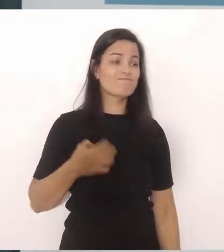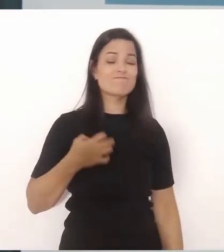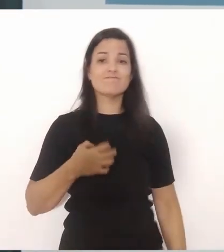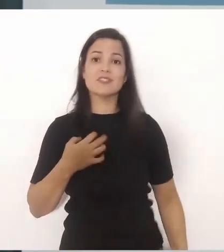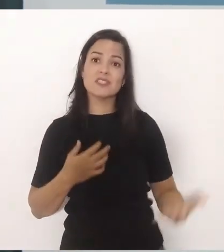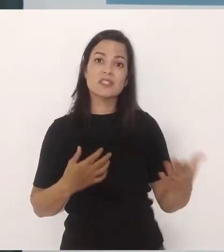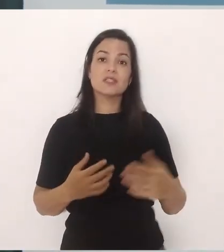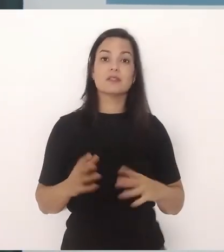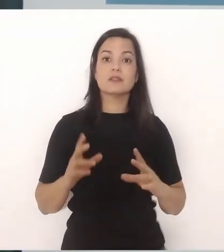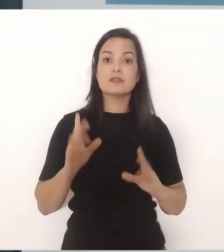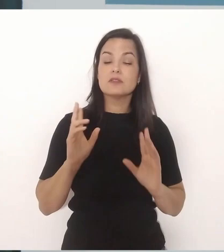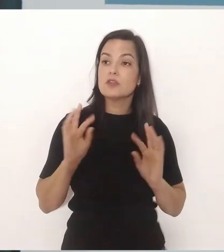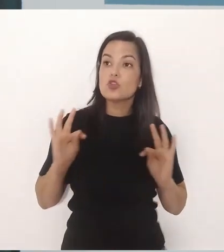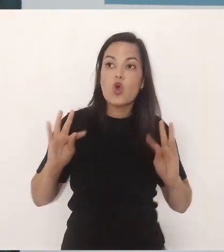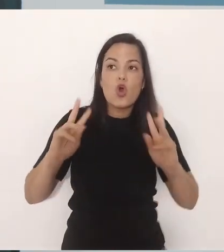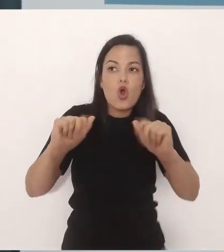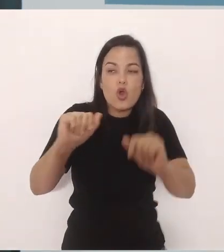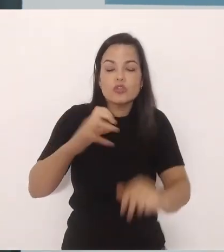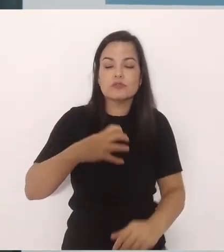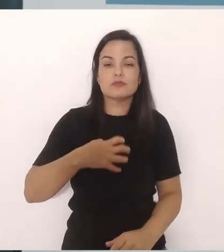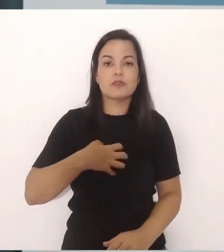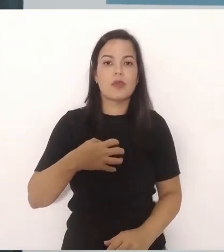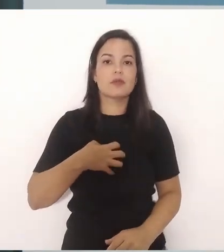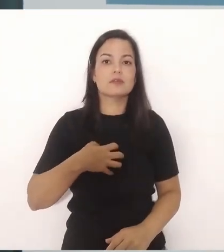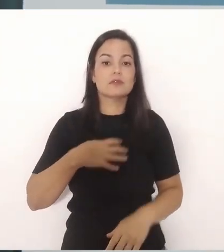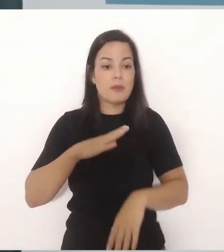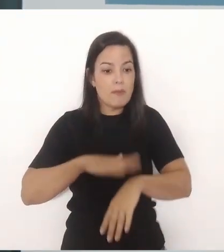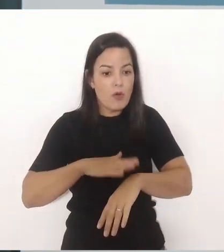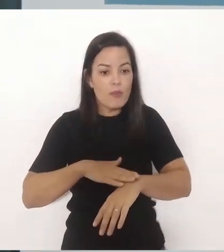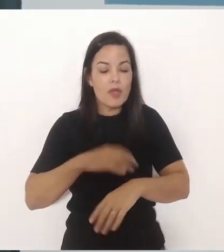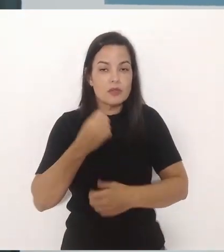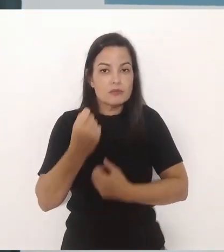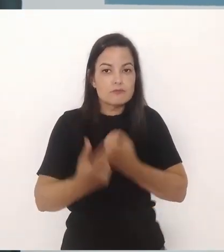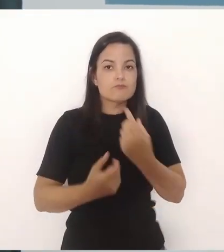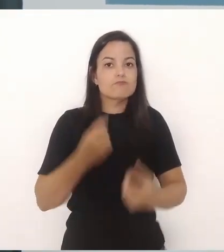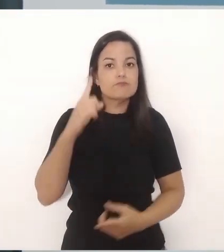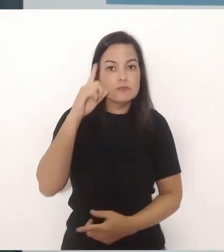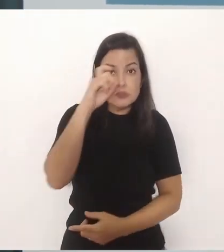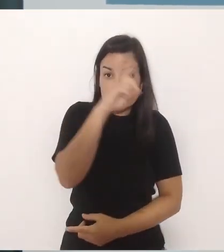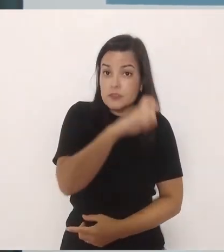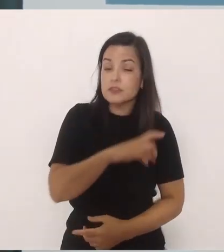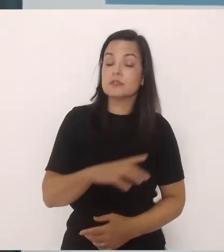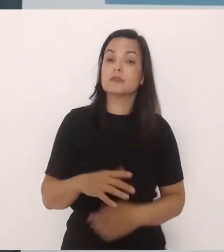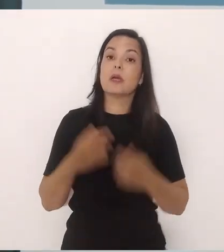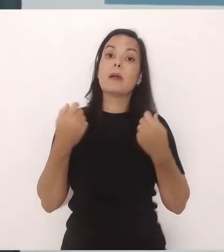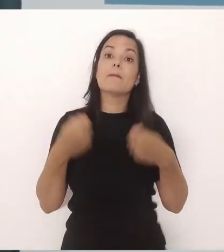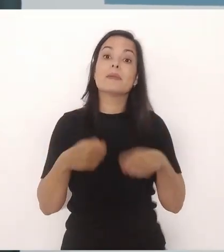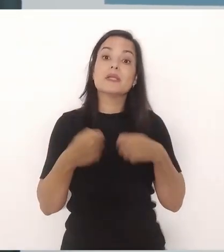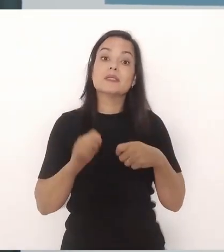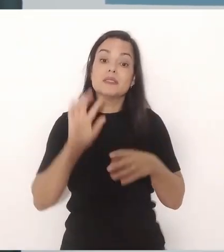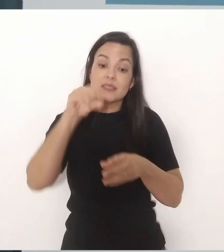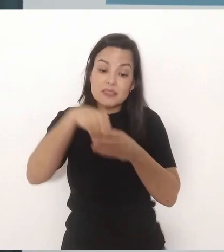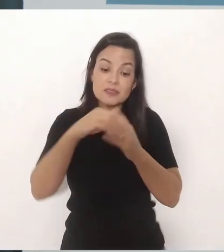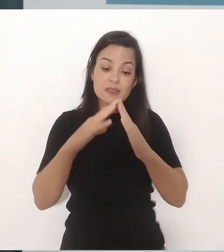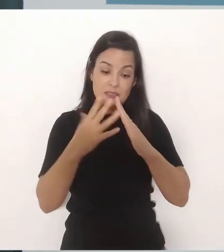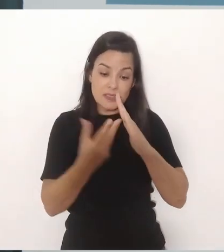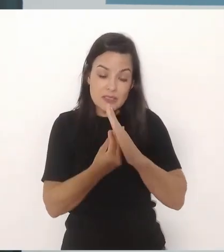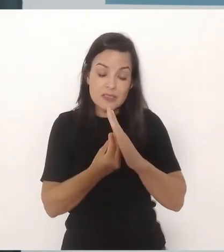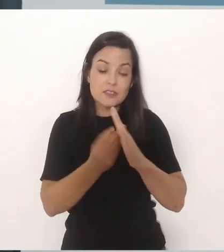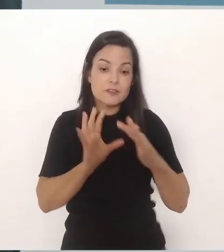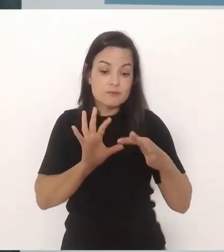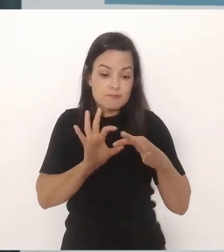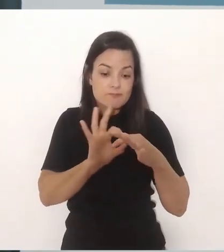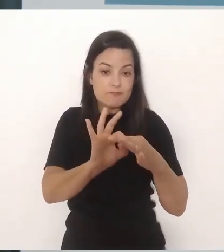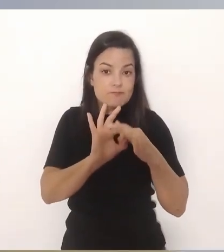momentos difíceis. E é preciso, para que a igreja tenha unidade, é preciso que a gente aprenda a